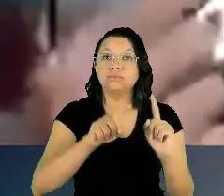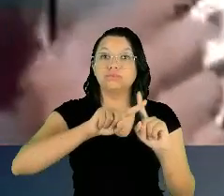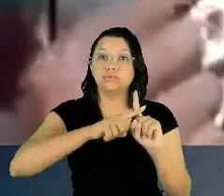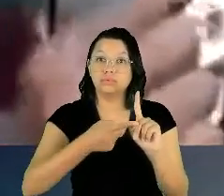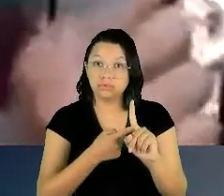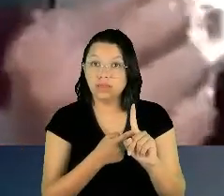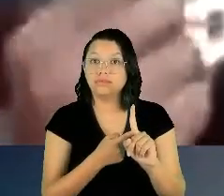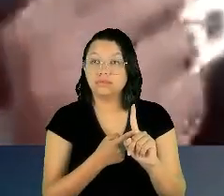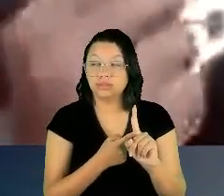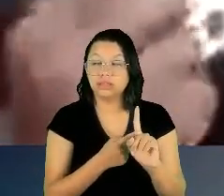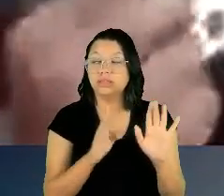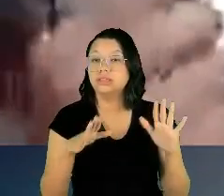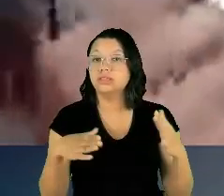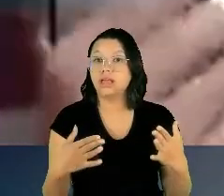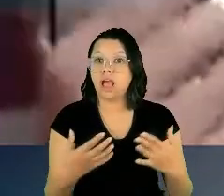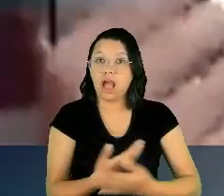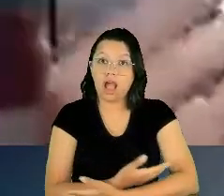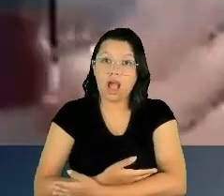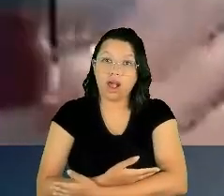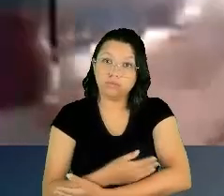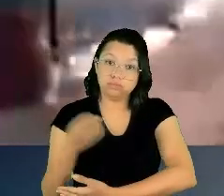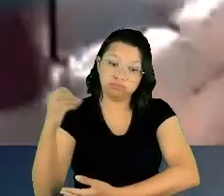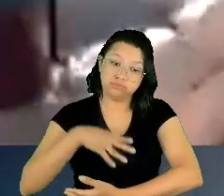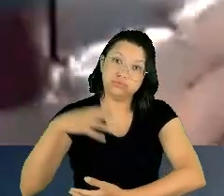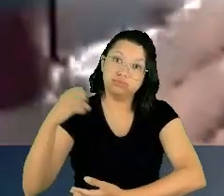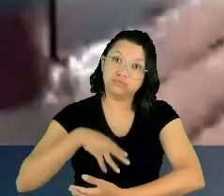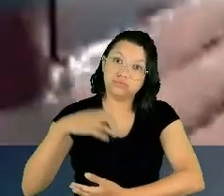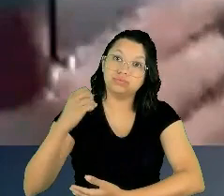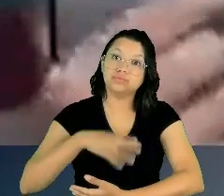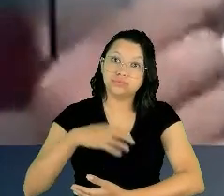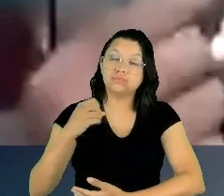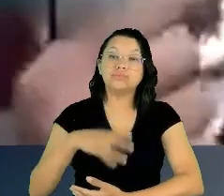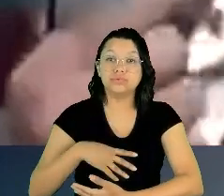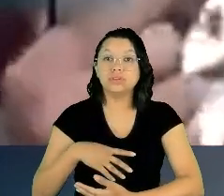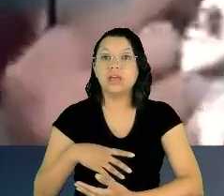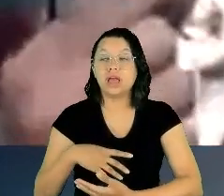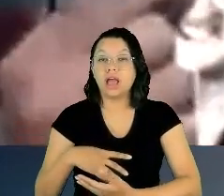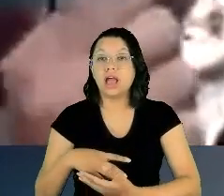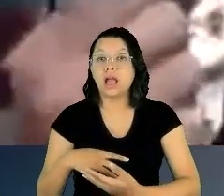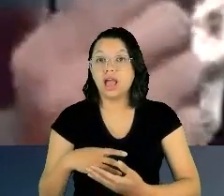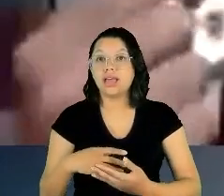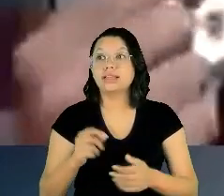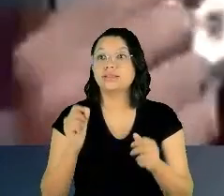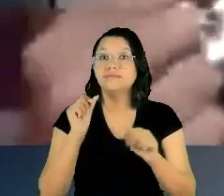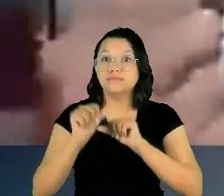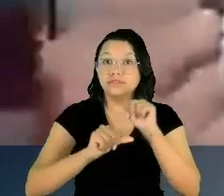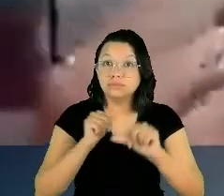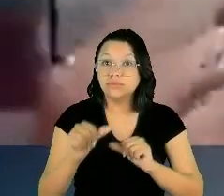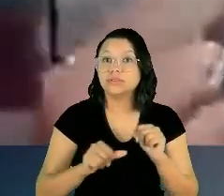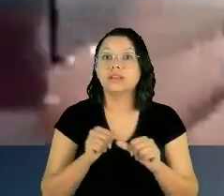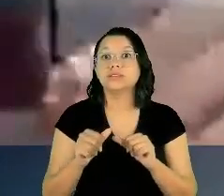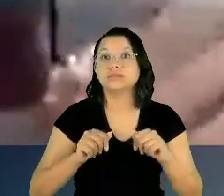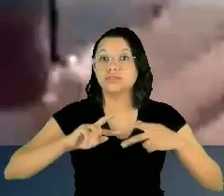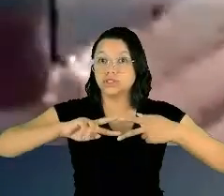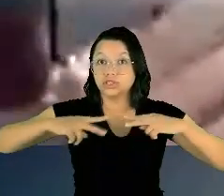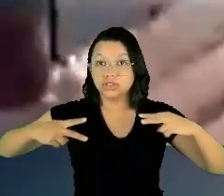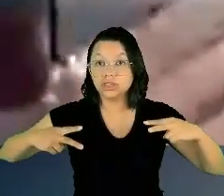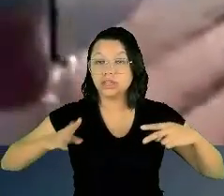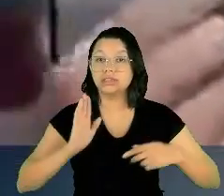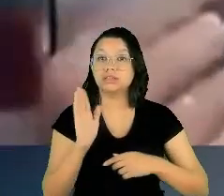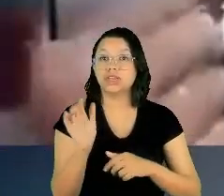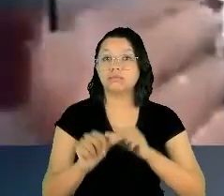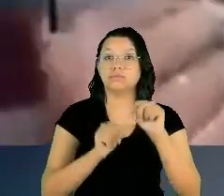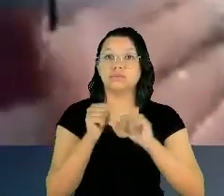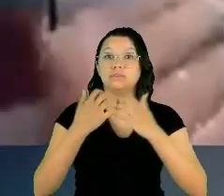do bebê. E quando esse bebê está recebendo um nível elevado de cortisol ali da mãe, está fazendo alterações epigenéticas nesse